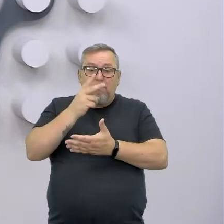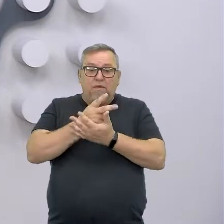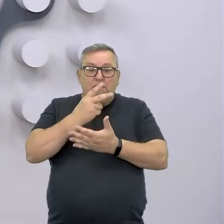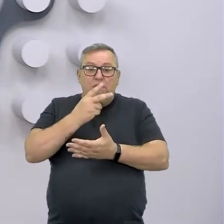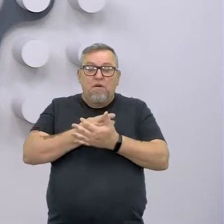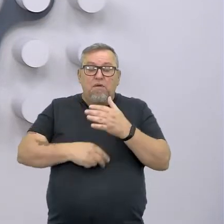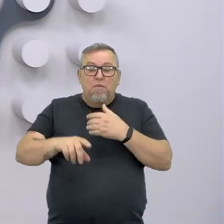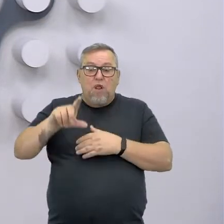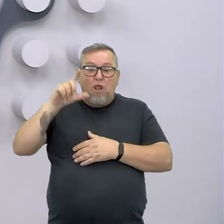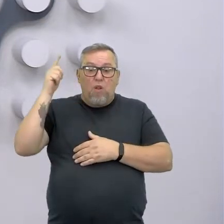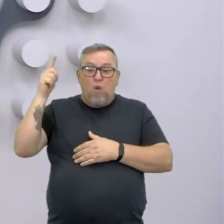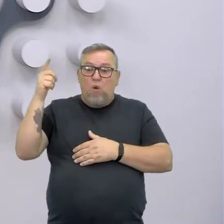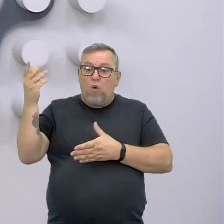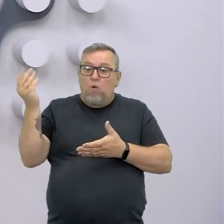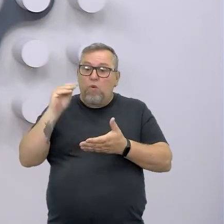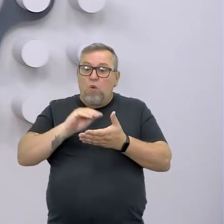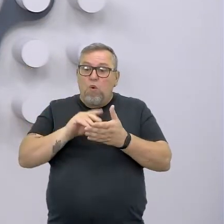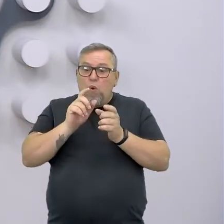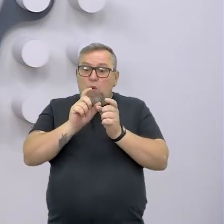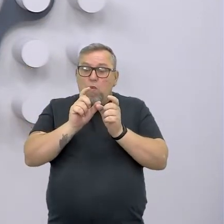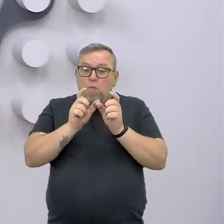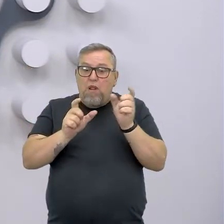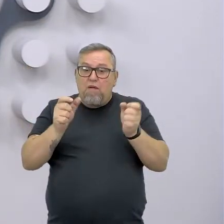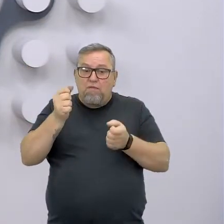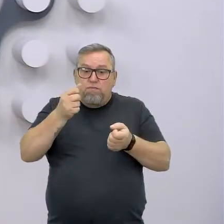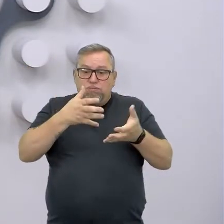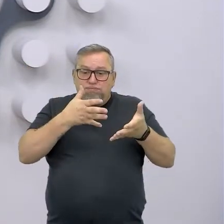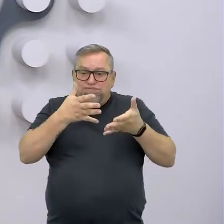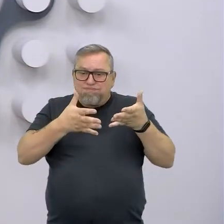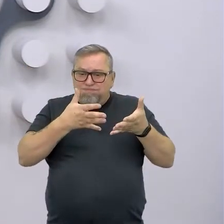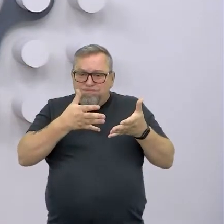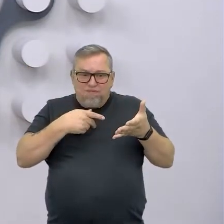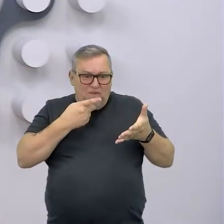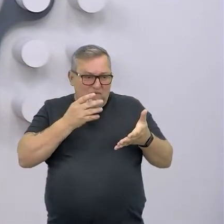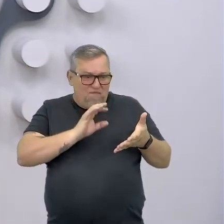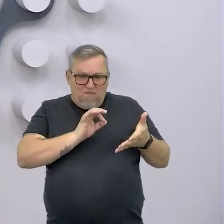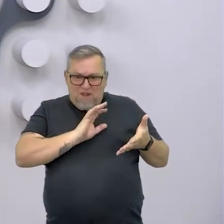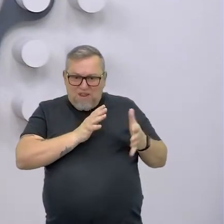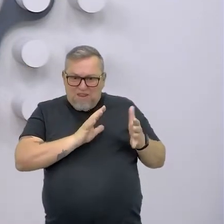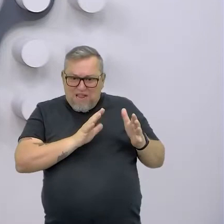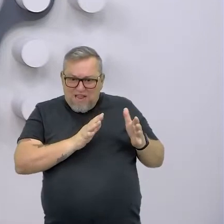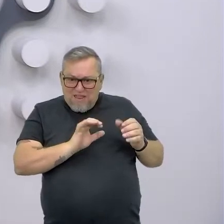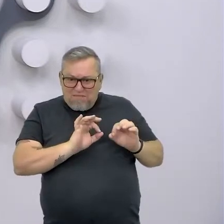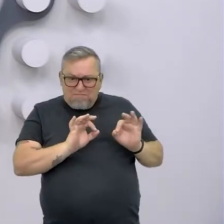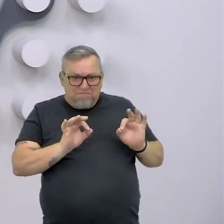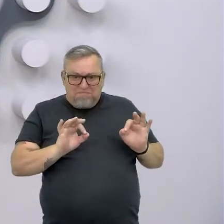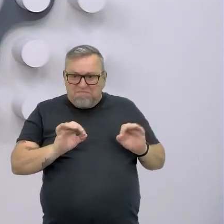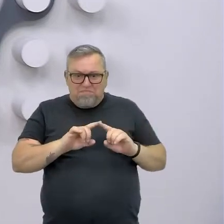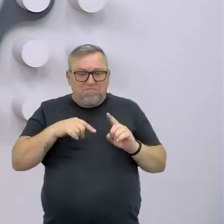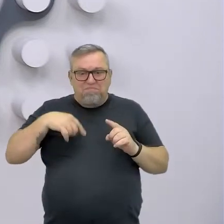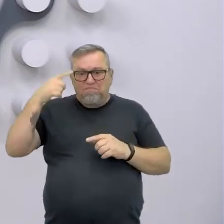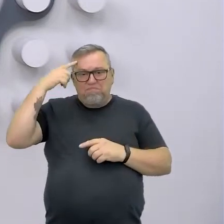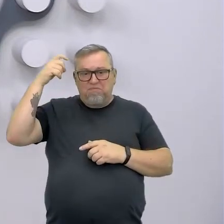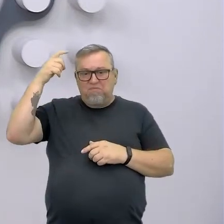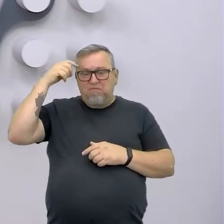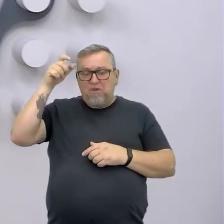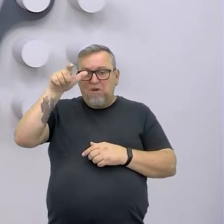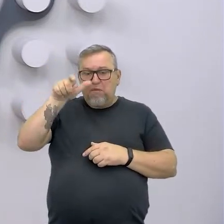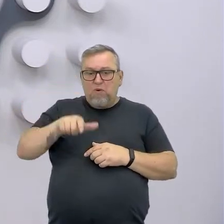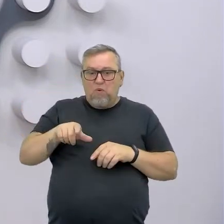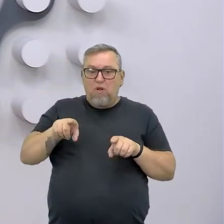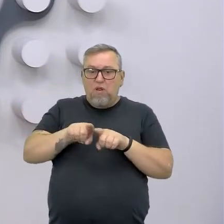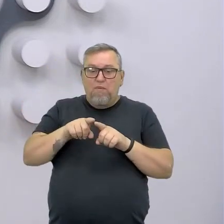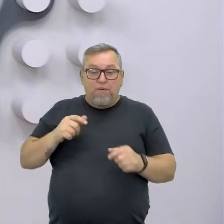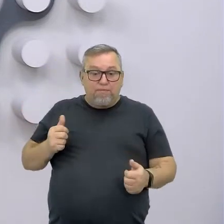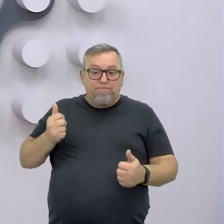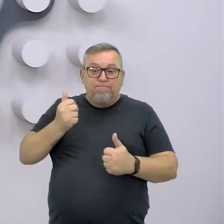Então, é colocar palavras na boca de uma pessoa que às vezes não disse isso, ou então se inventa uma pessoa para encobrir